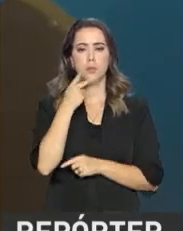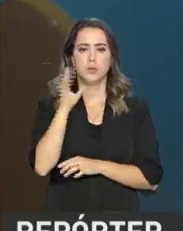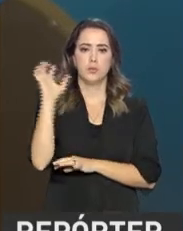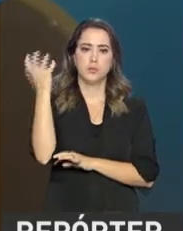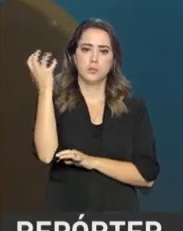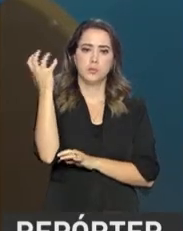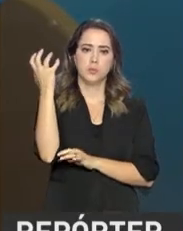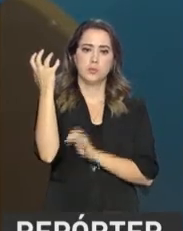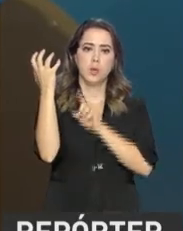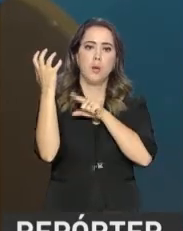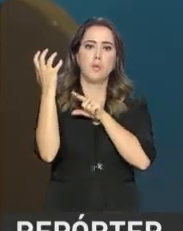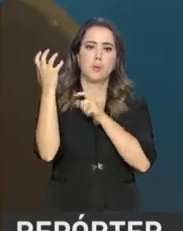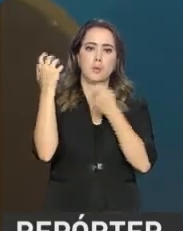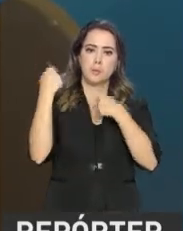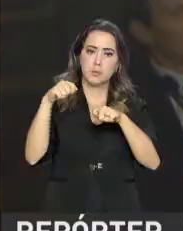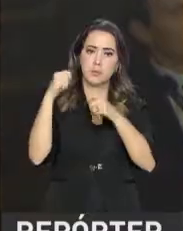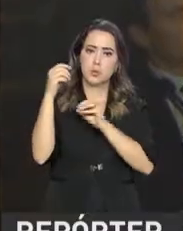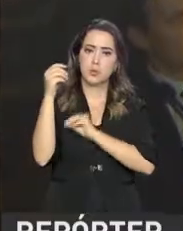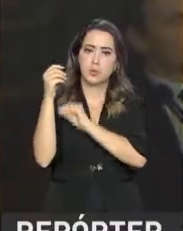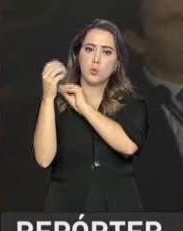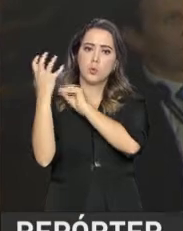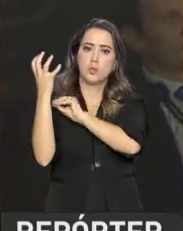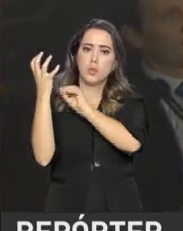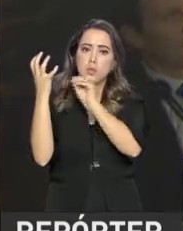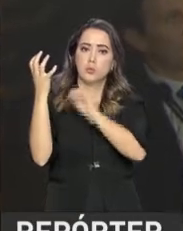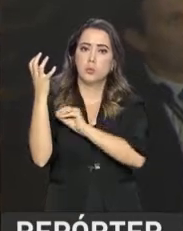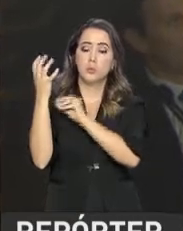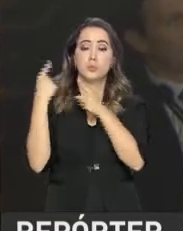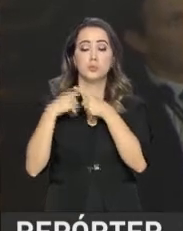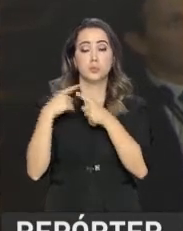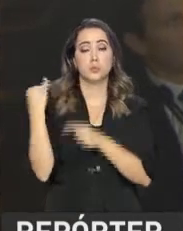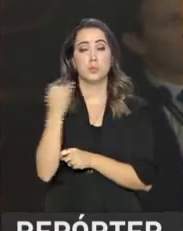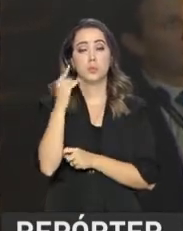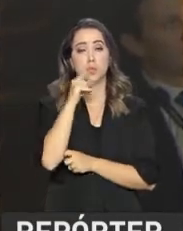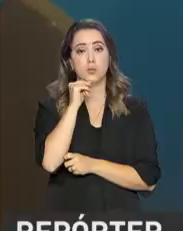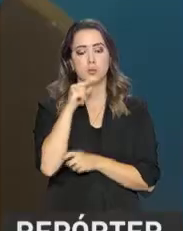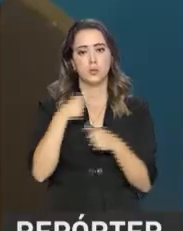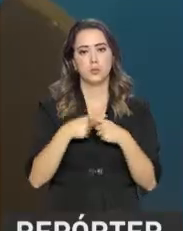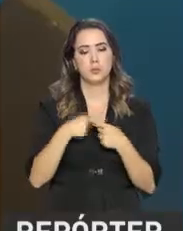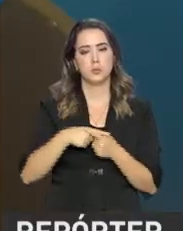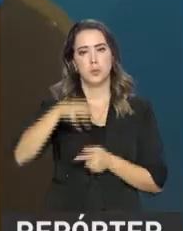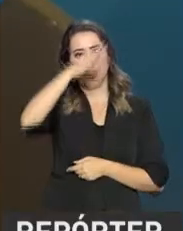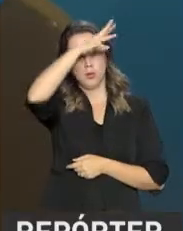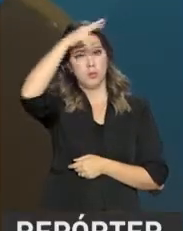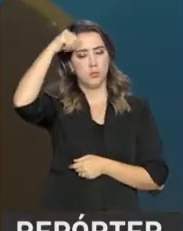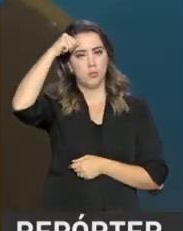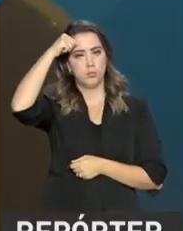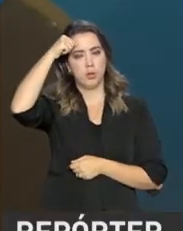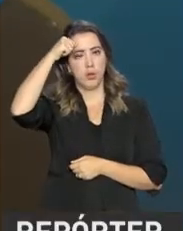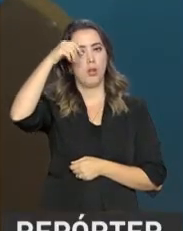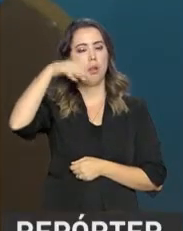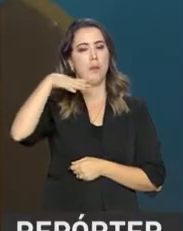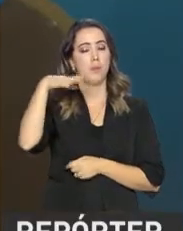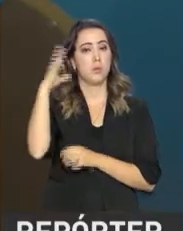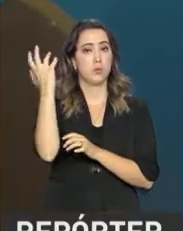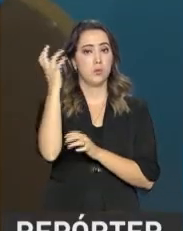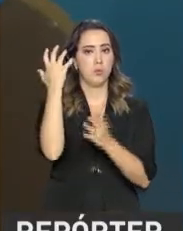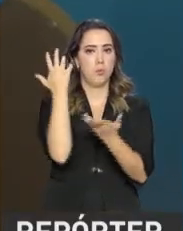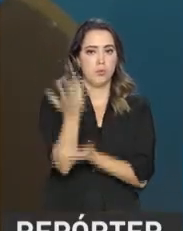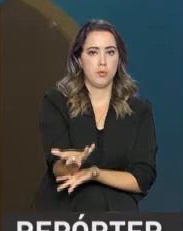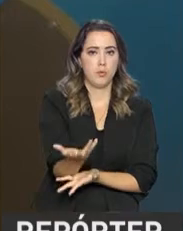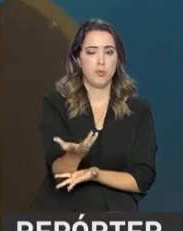é essencial para garantir a água. O ministro destacou que o desmatamento da floresta amazônica caiu 20% entre agosto